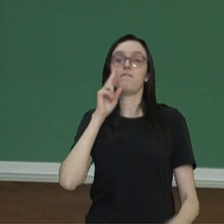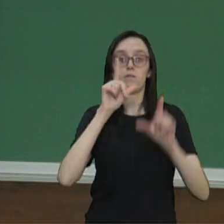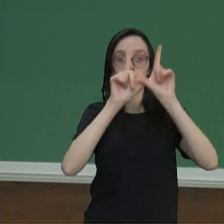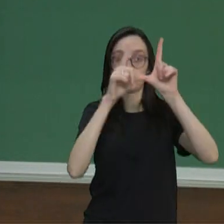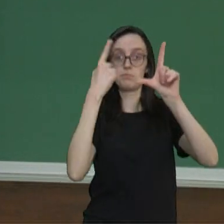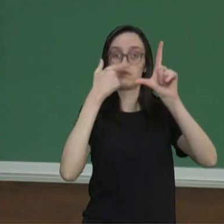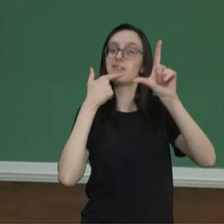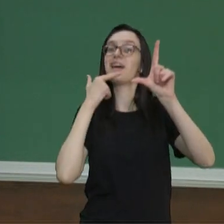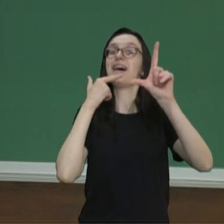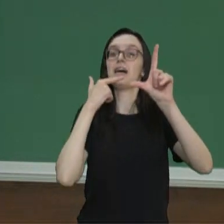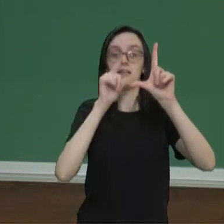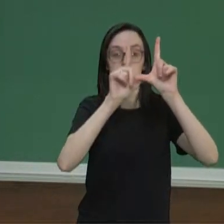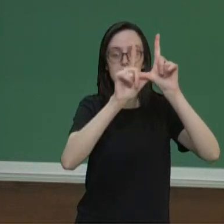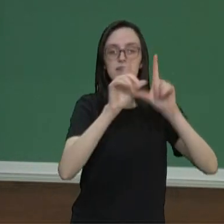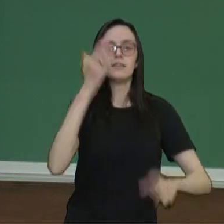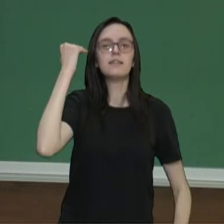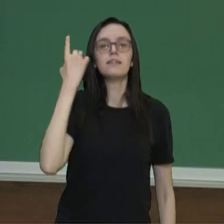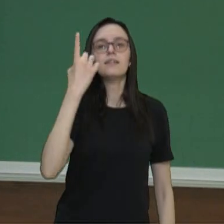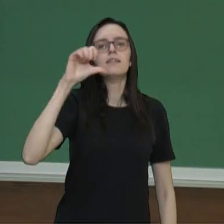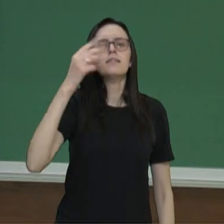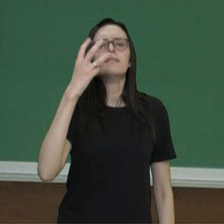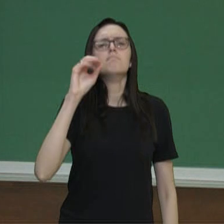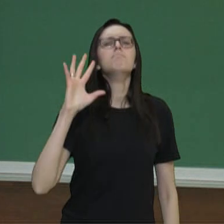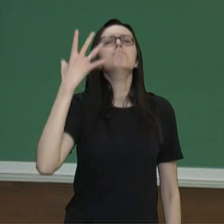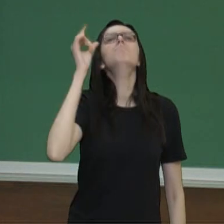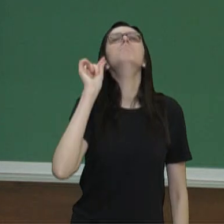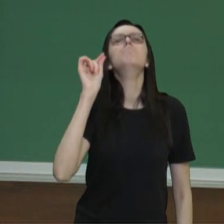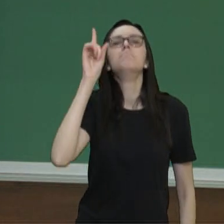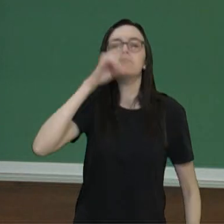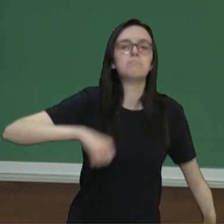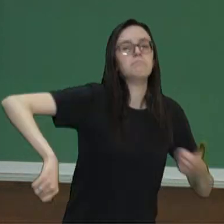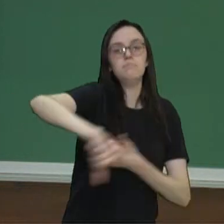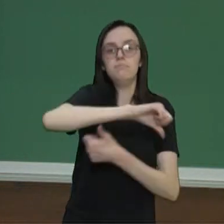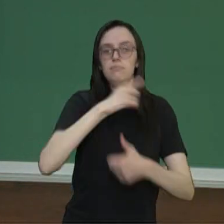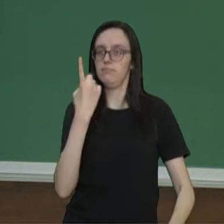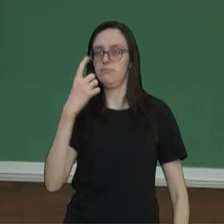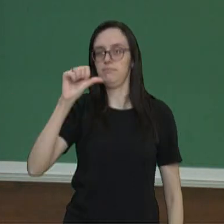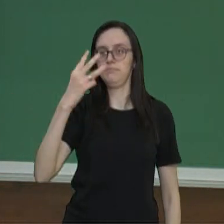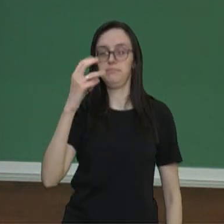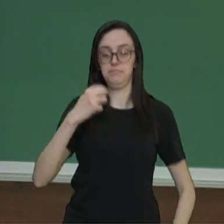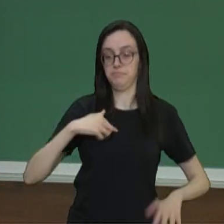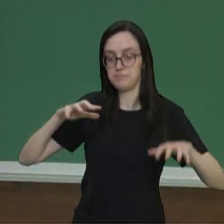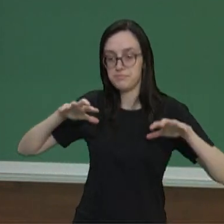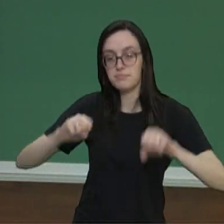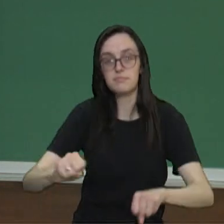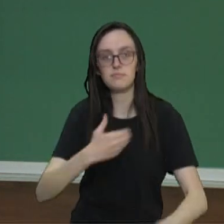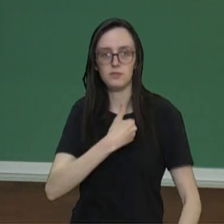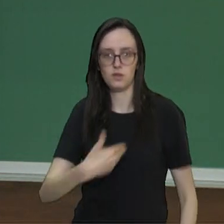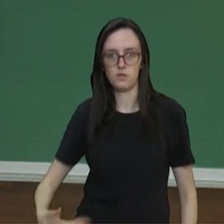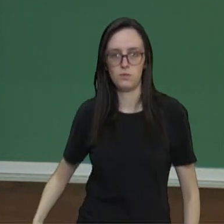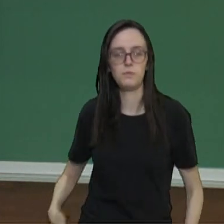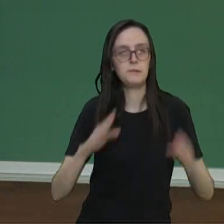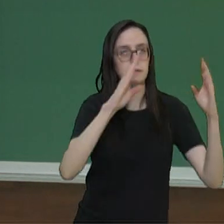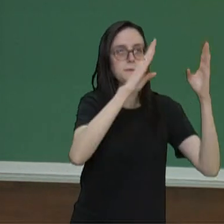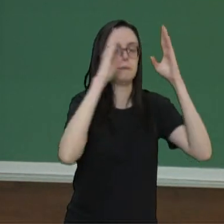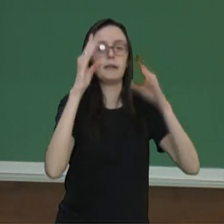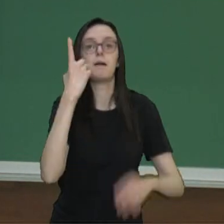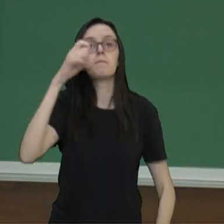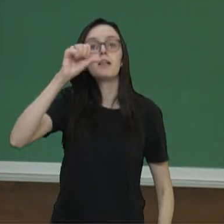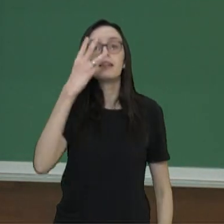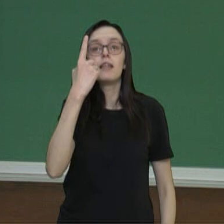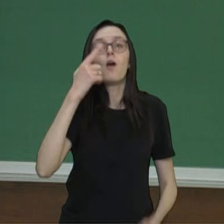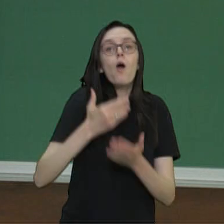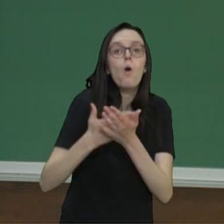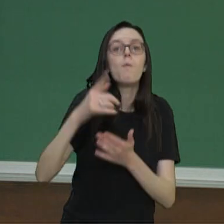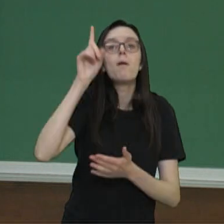Getúlio Vargas. Lembra que em 1930 o que aconteceu? A Revolução de 30, ele assumiu o governo. Em 1931, o início